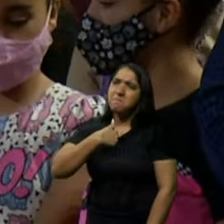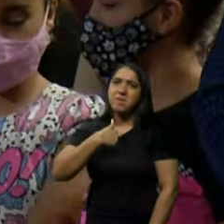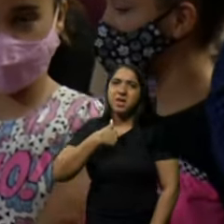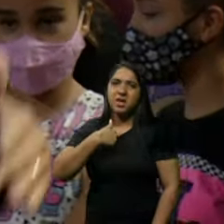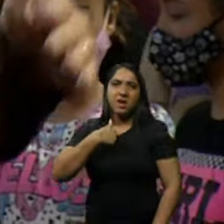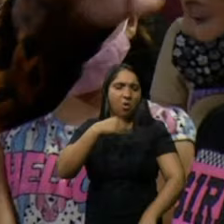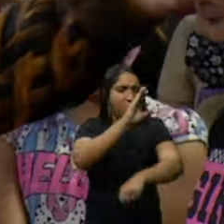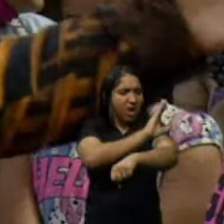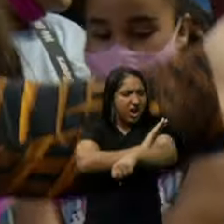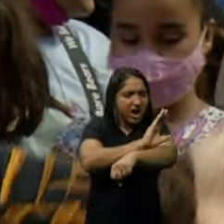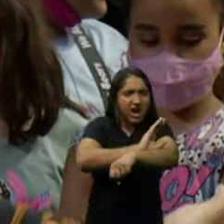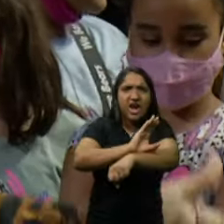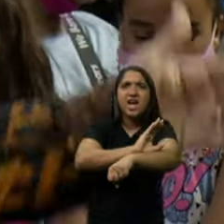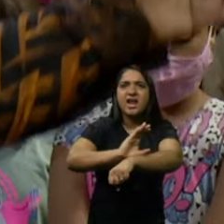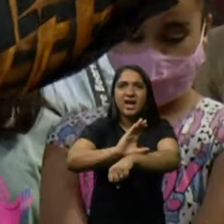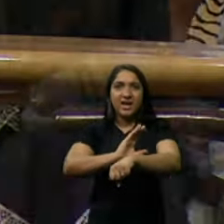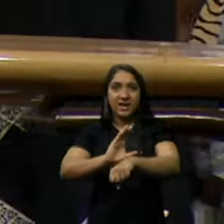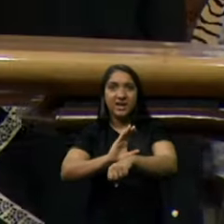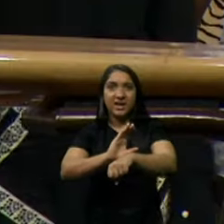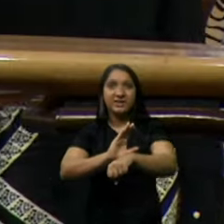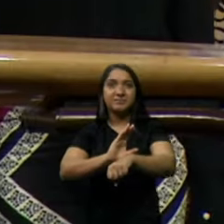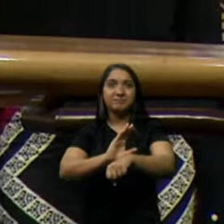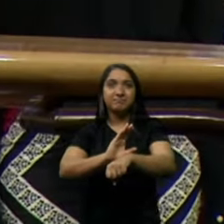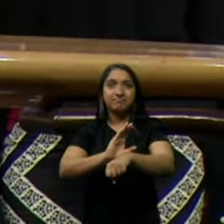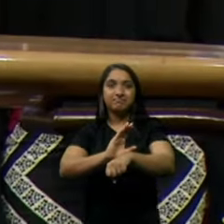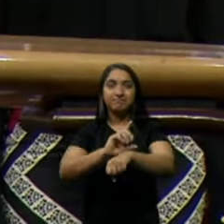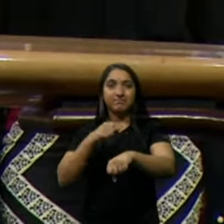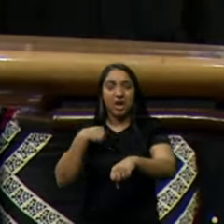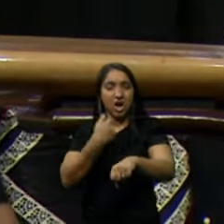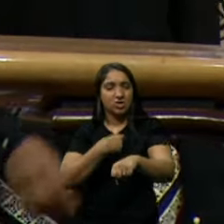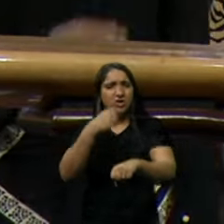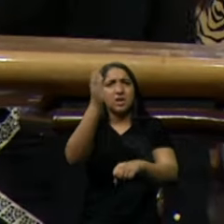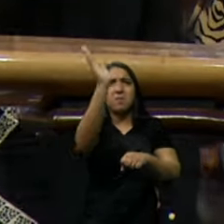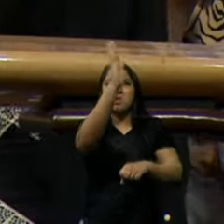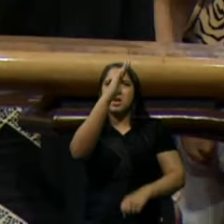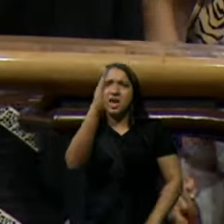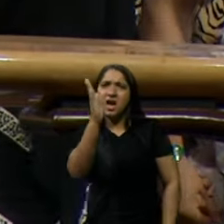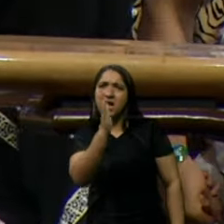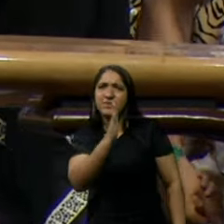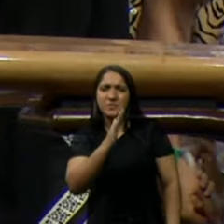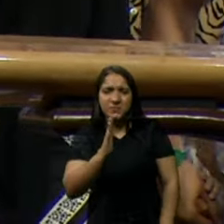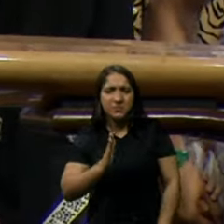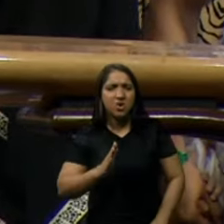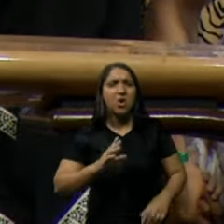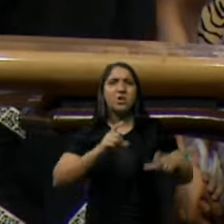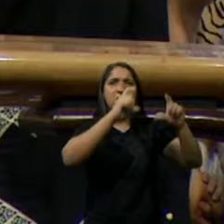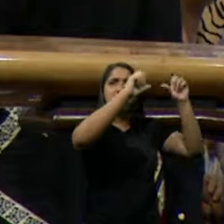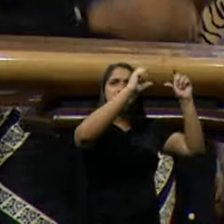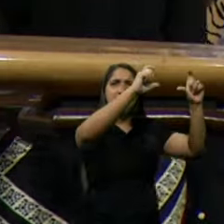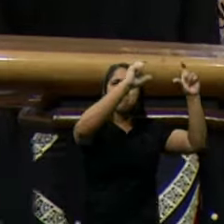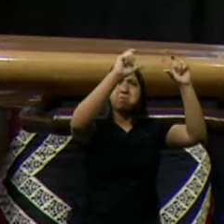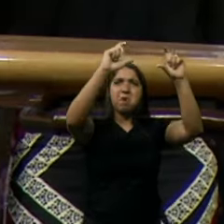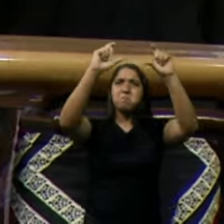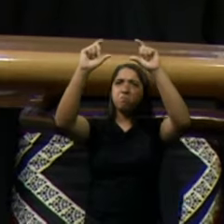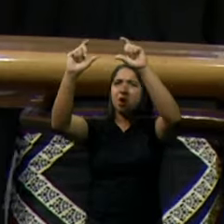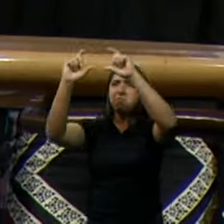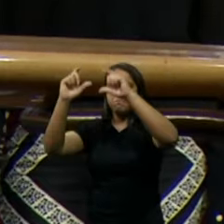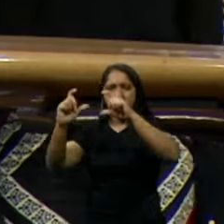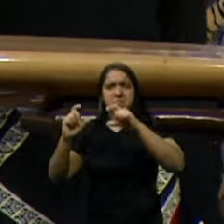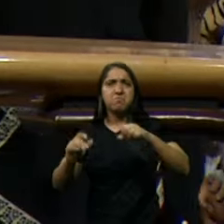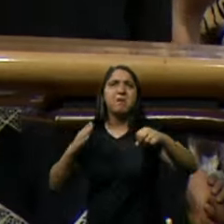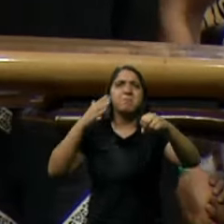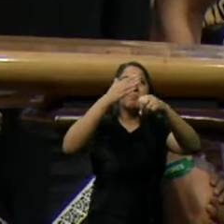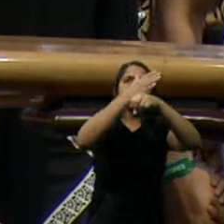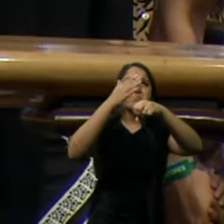esmorecer não dá para se enfraquecer não dá para ser incomodar a Nações e mais ações e mais ações a serem